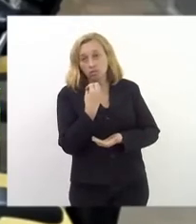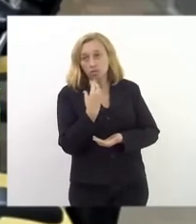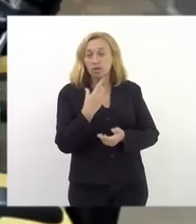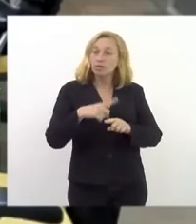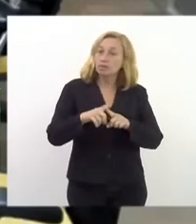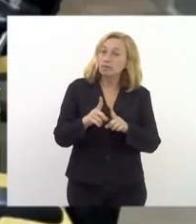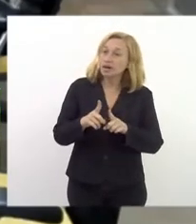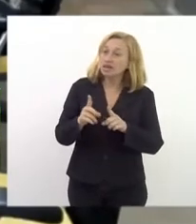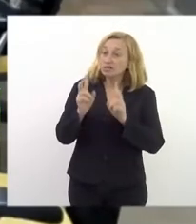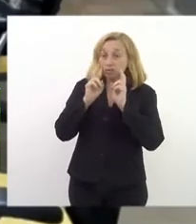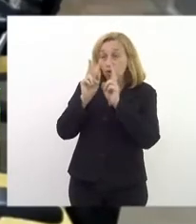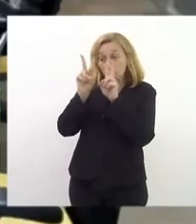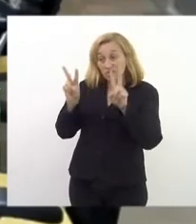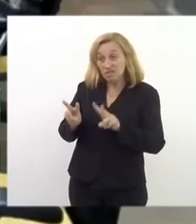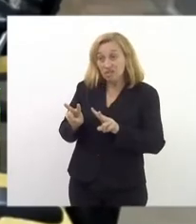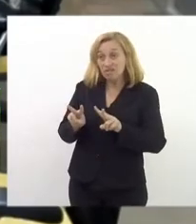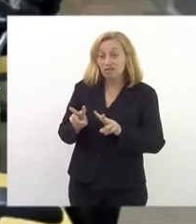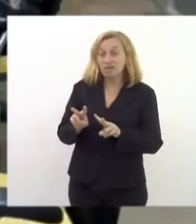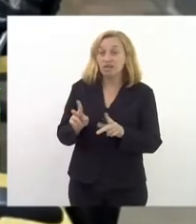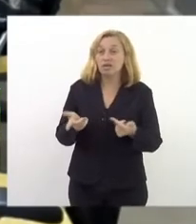mas do ponto de vista